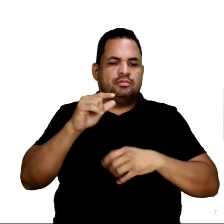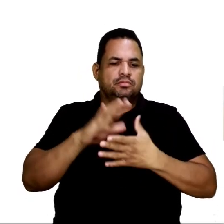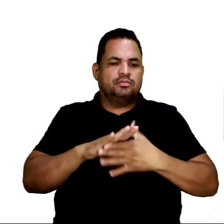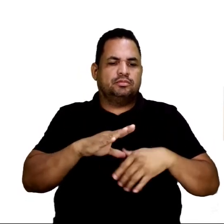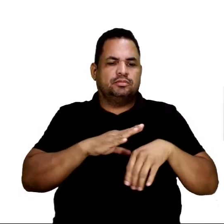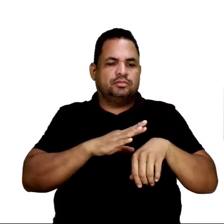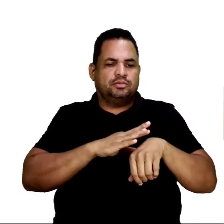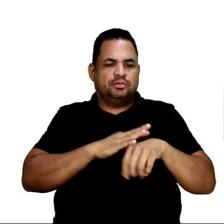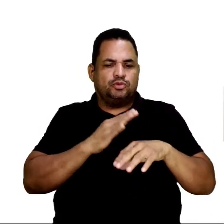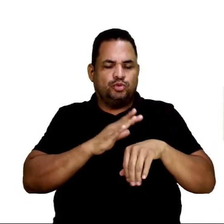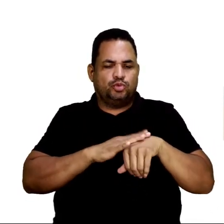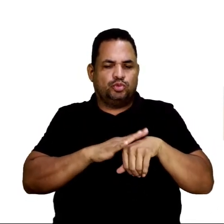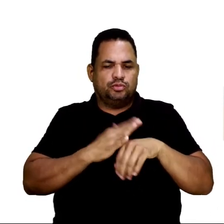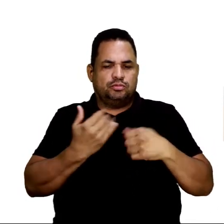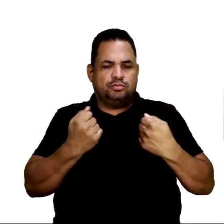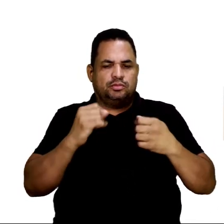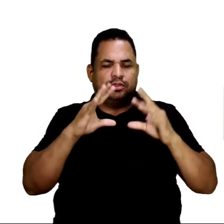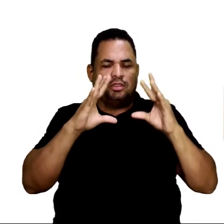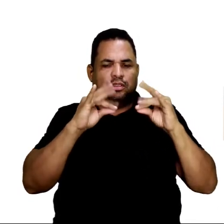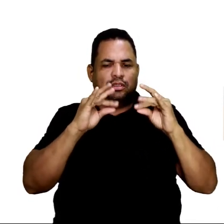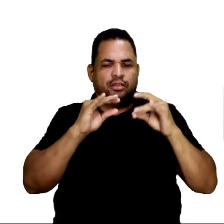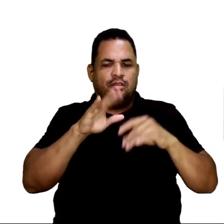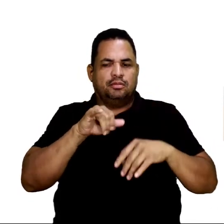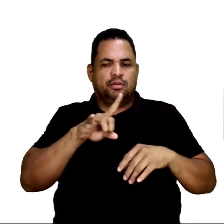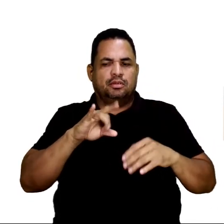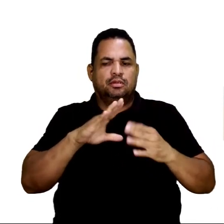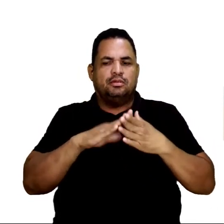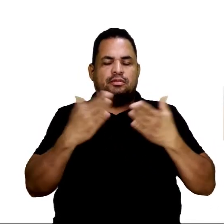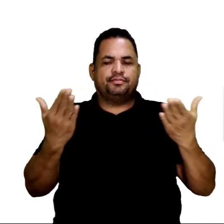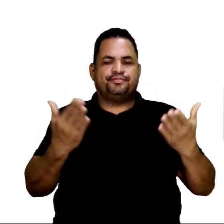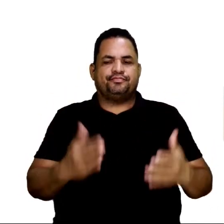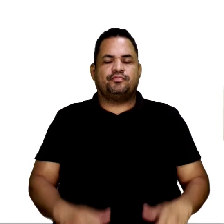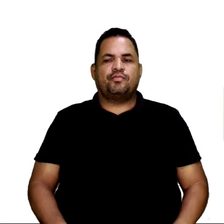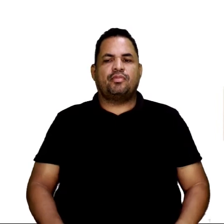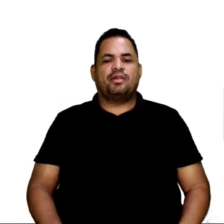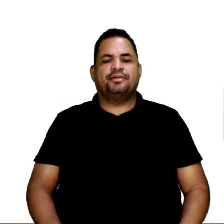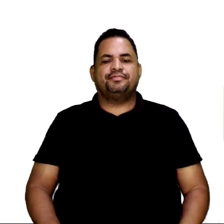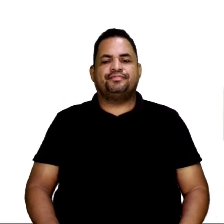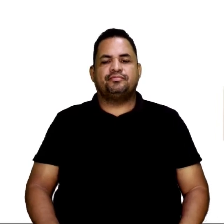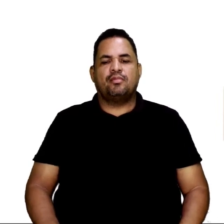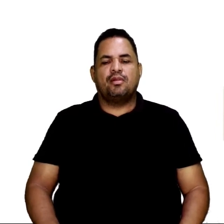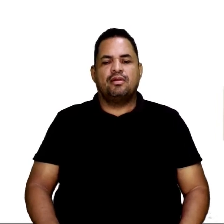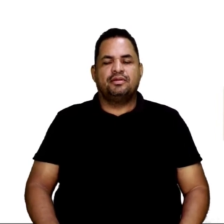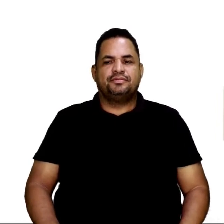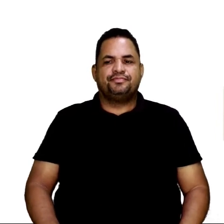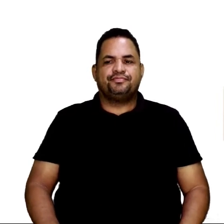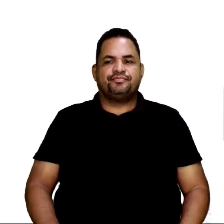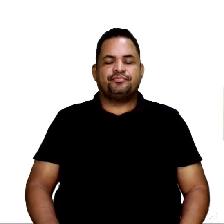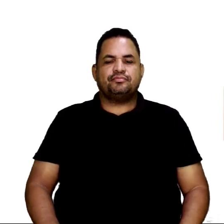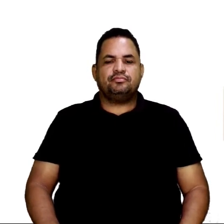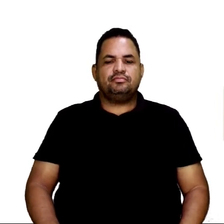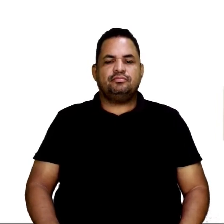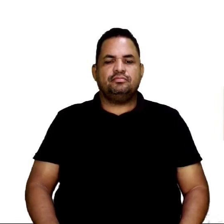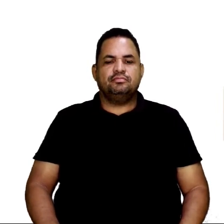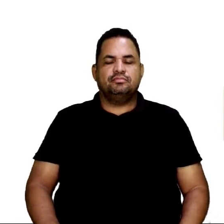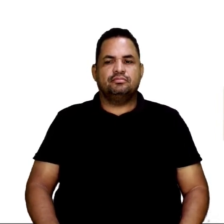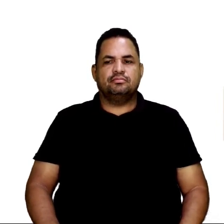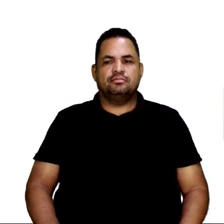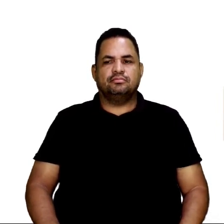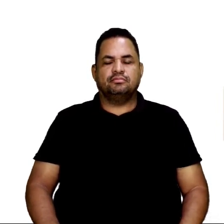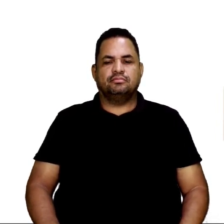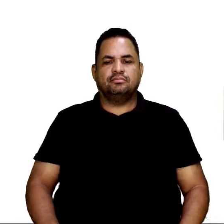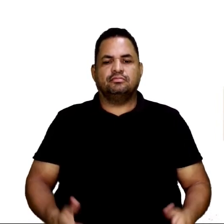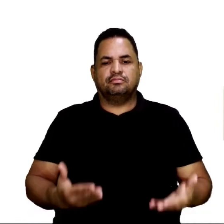que passem pelo líquido amniótico. Então, o líquido amniótico está ali para proteger, né? Contra choques mecânicos,